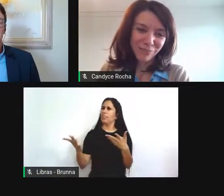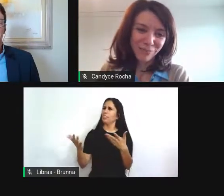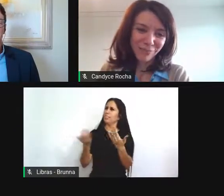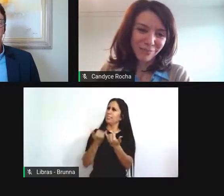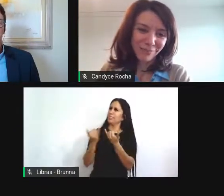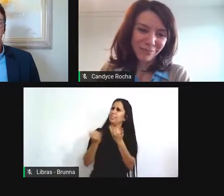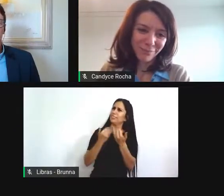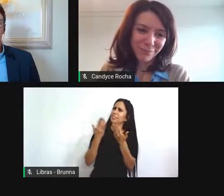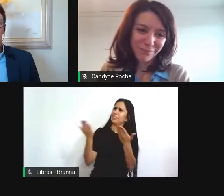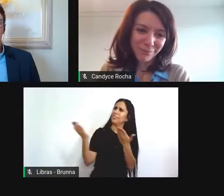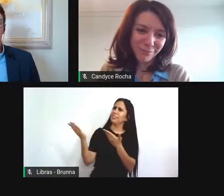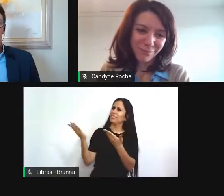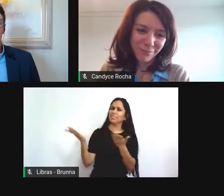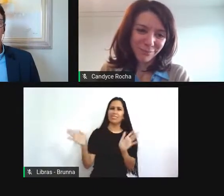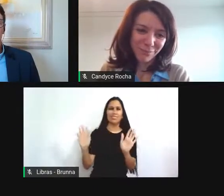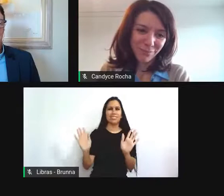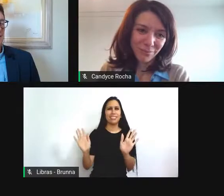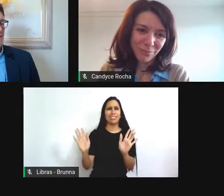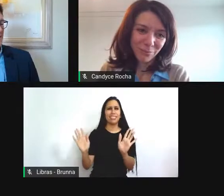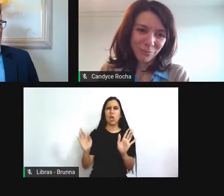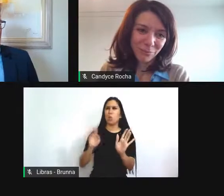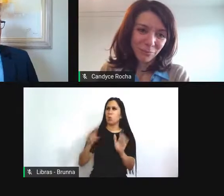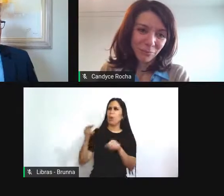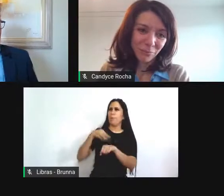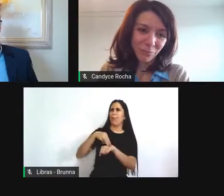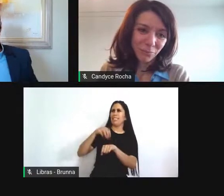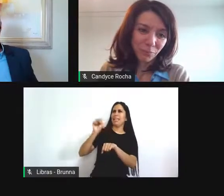doutorado, né? Não parece um trabalho de mestrado.